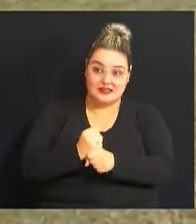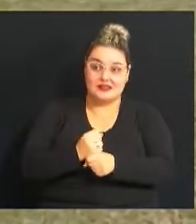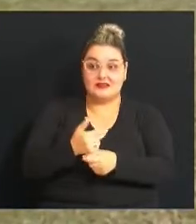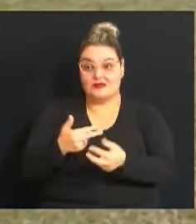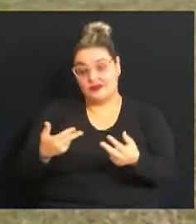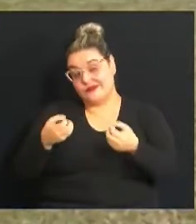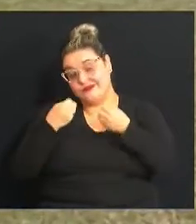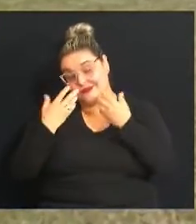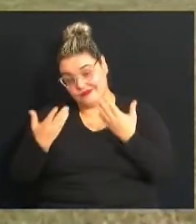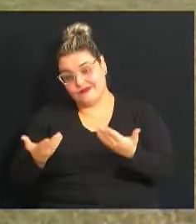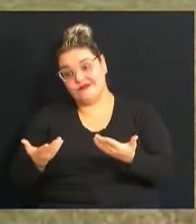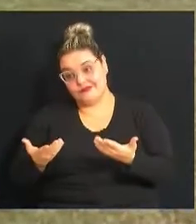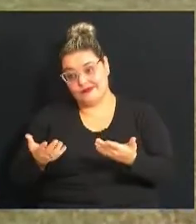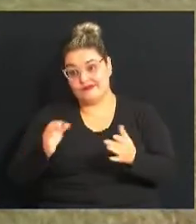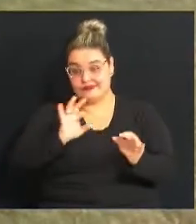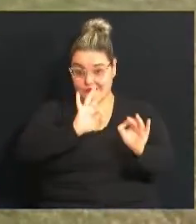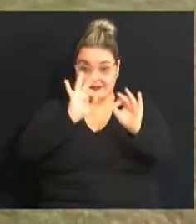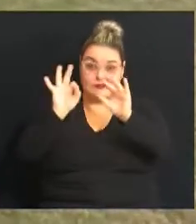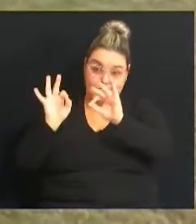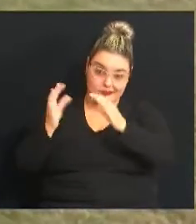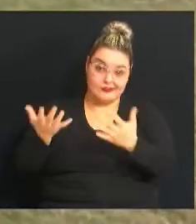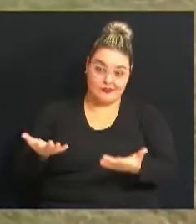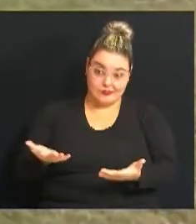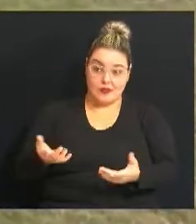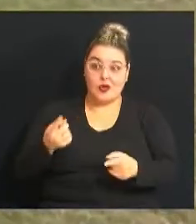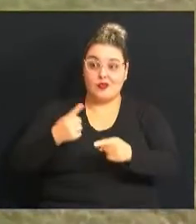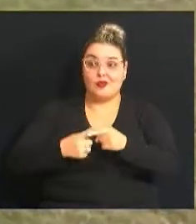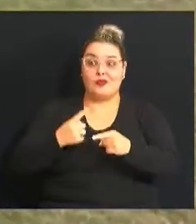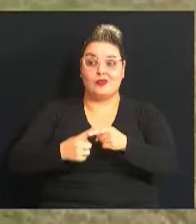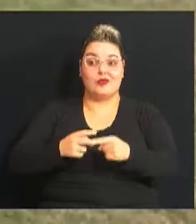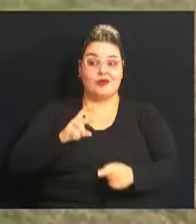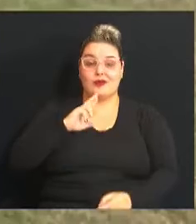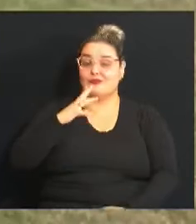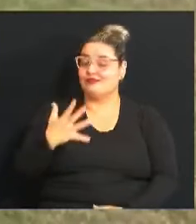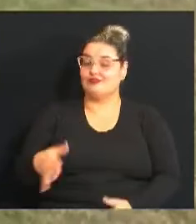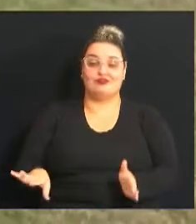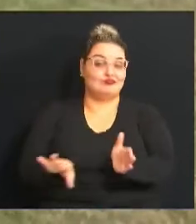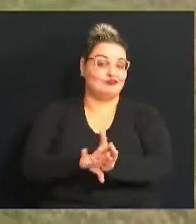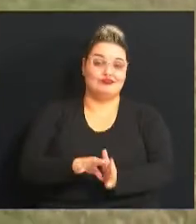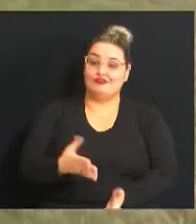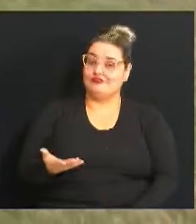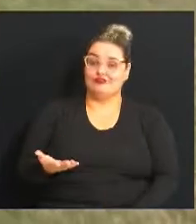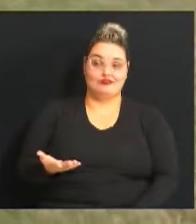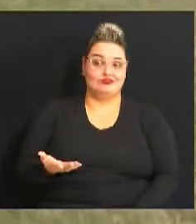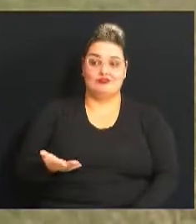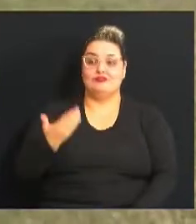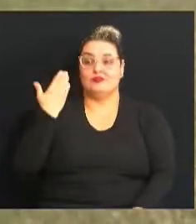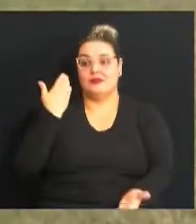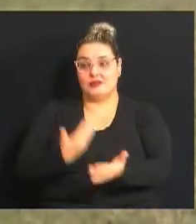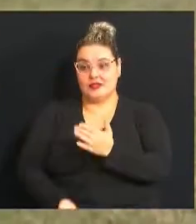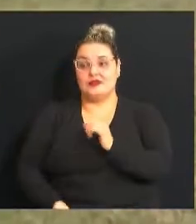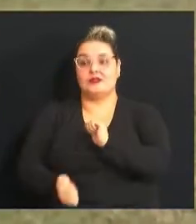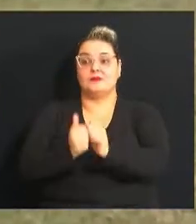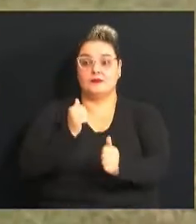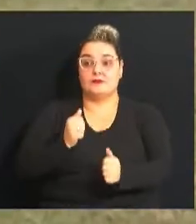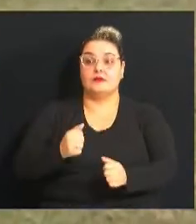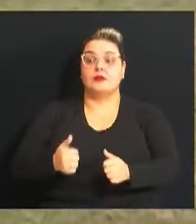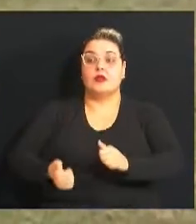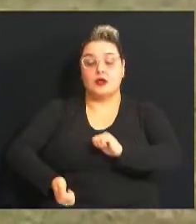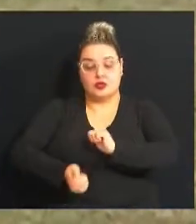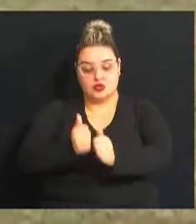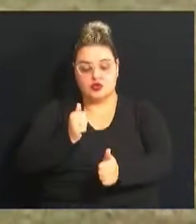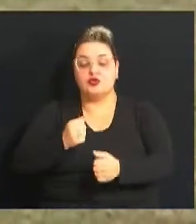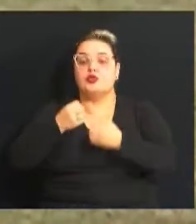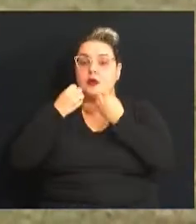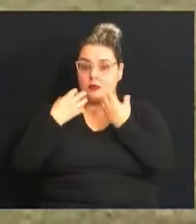para quem está assistindo, porque o resultado não está vindo, né? A gente tem perdido jogos, jogando bem.